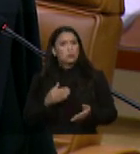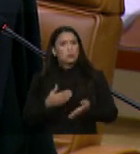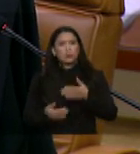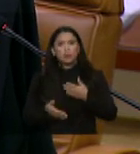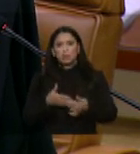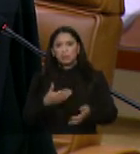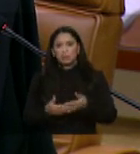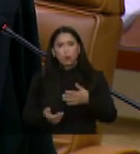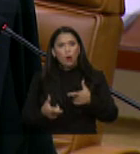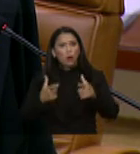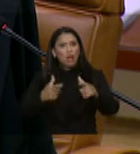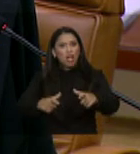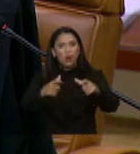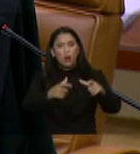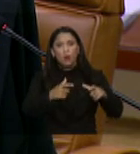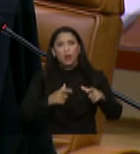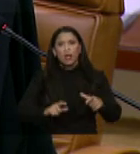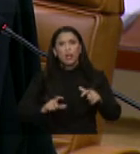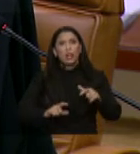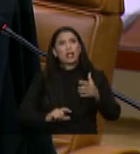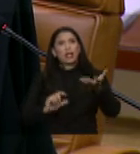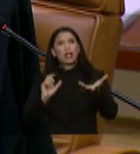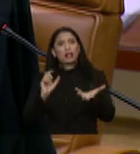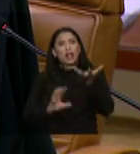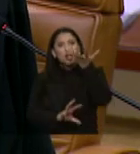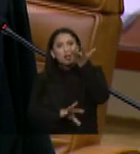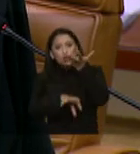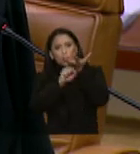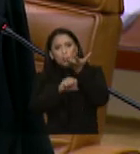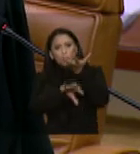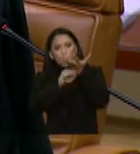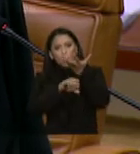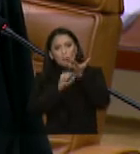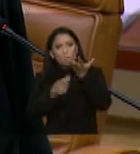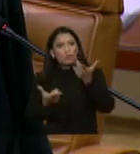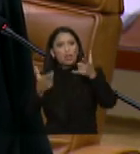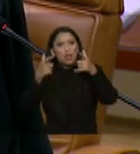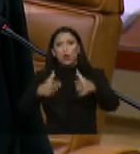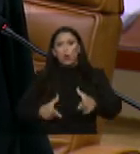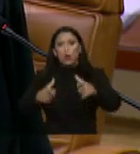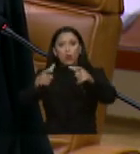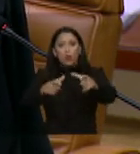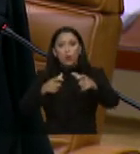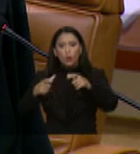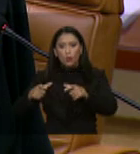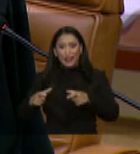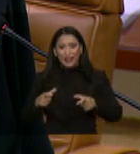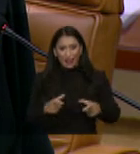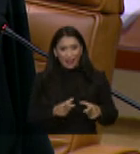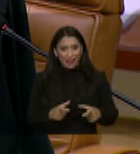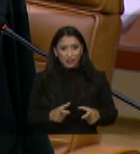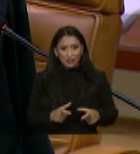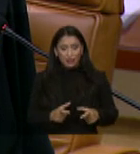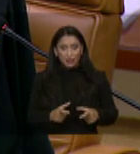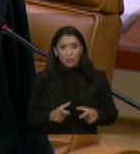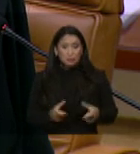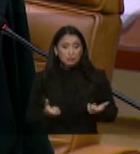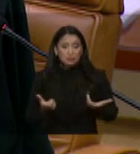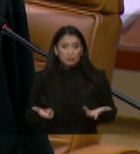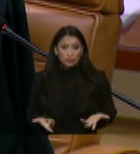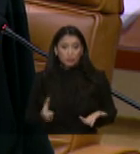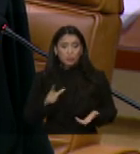e não importa como administrante de Moraes peitoralidade hoje ela é Vista